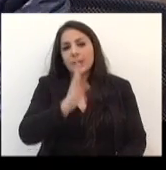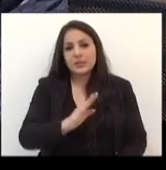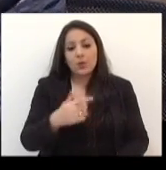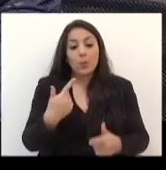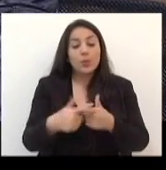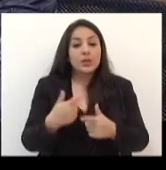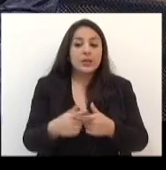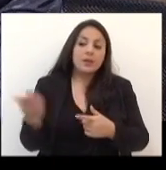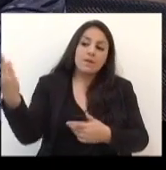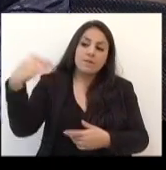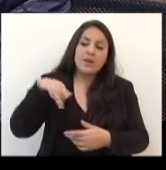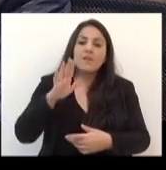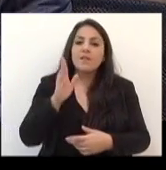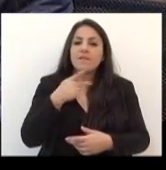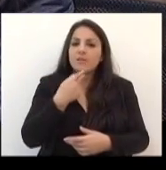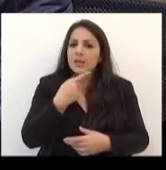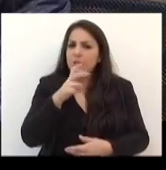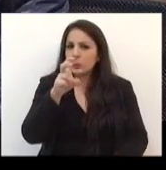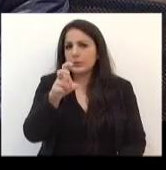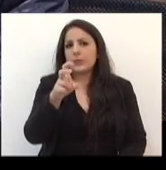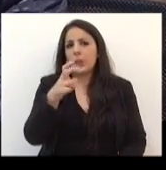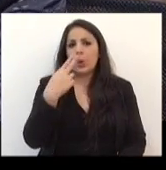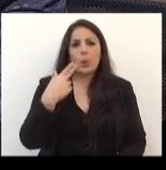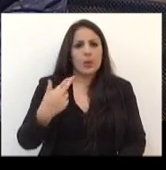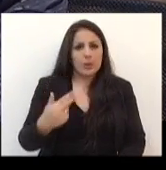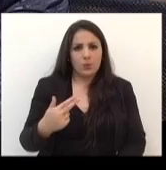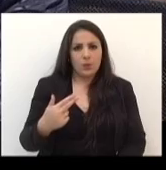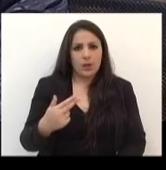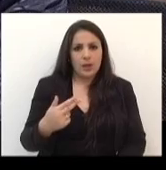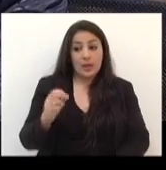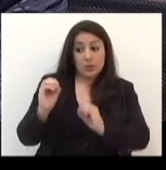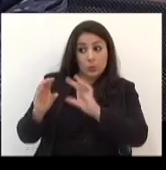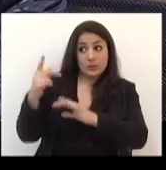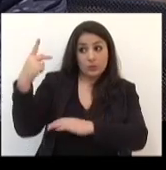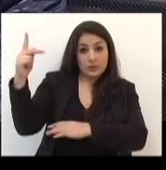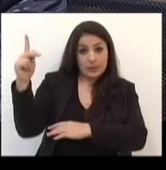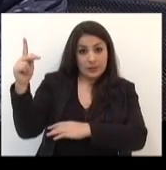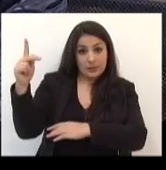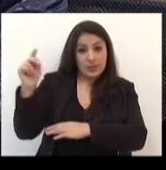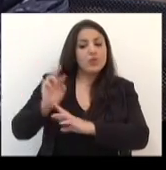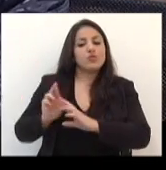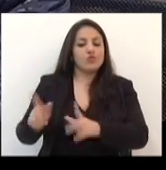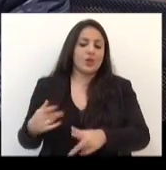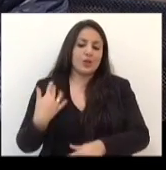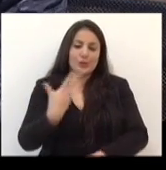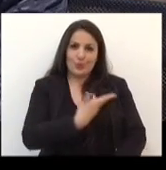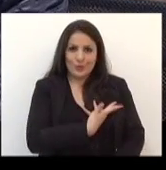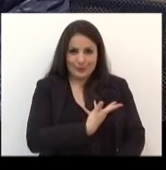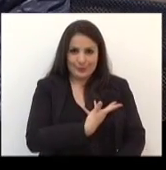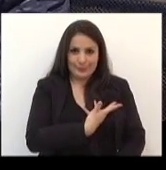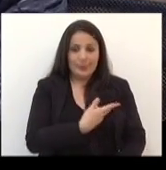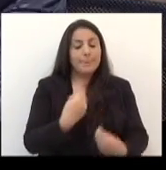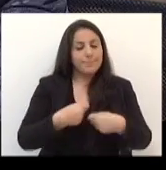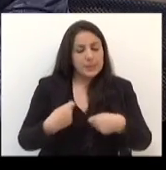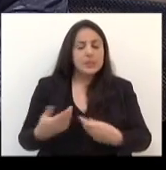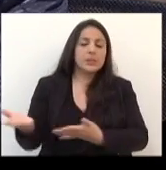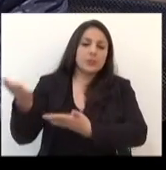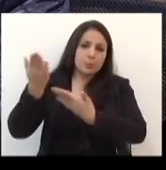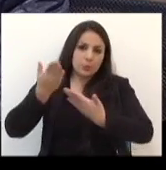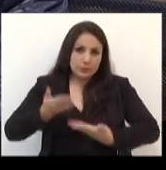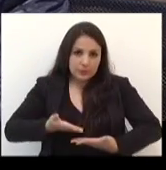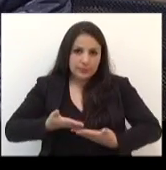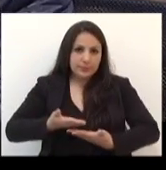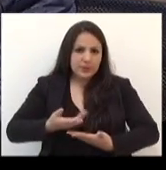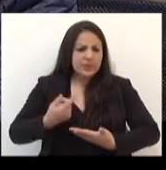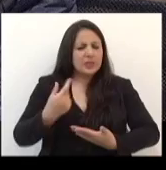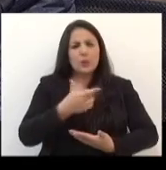Né? A educação deles lá era diferente da nossa. Então, assim, temos que acolher. Não existe possibilidade